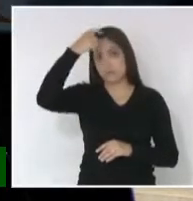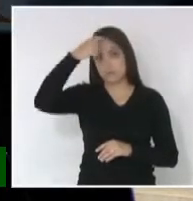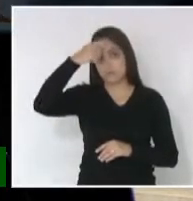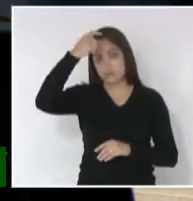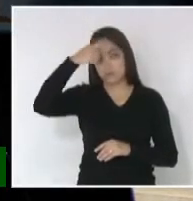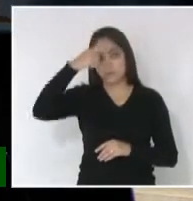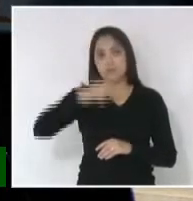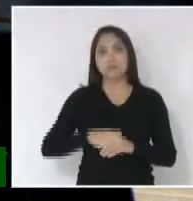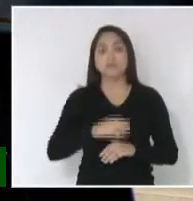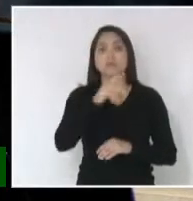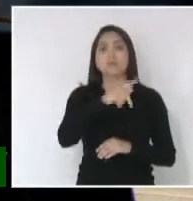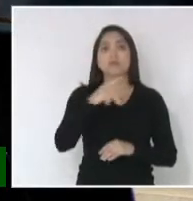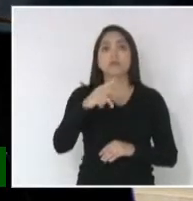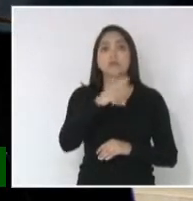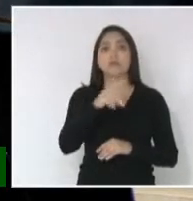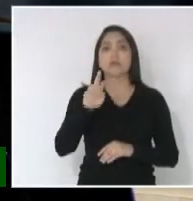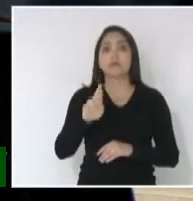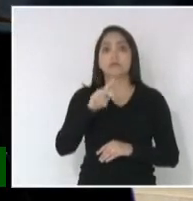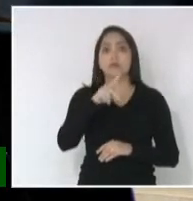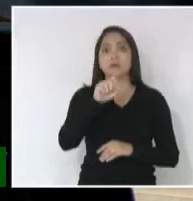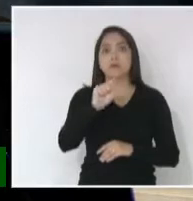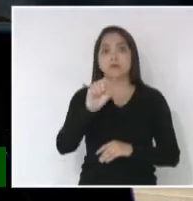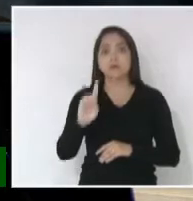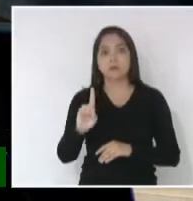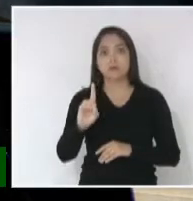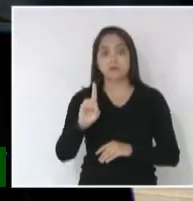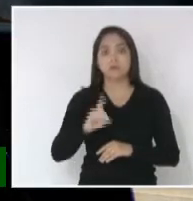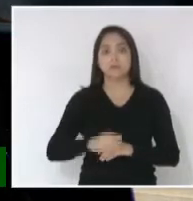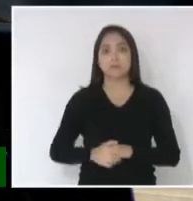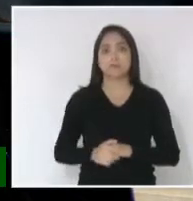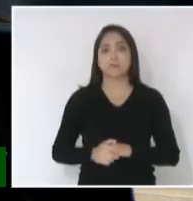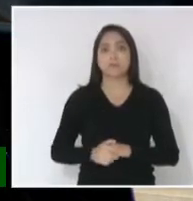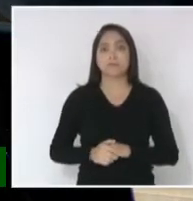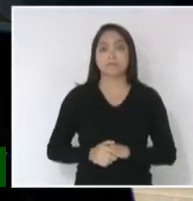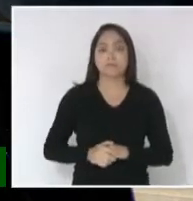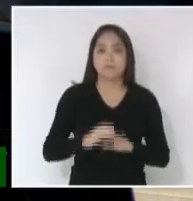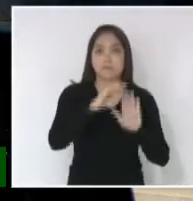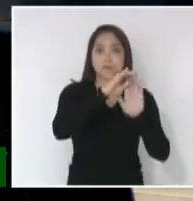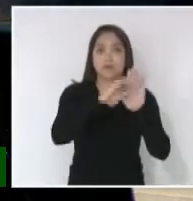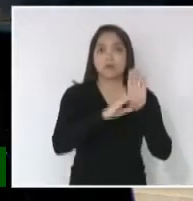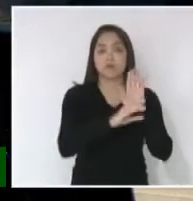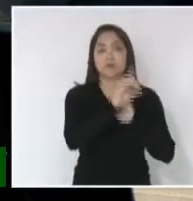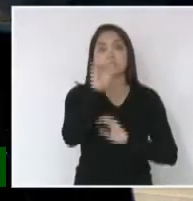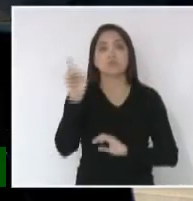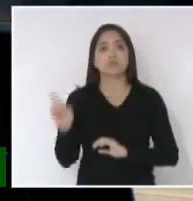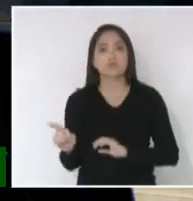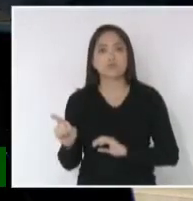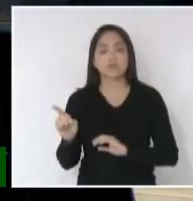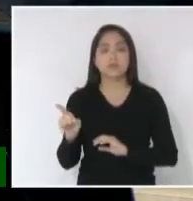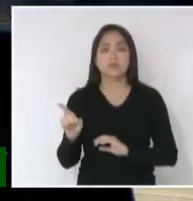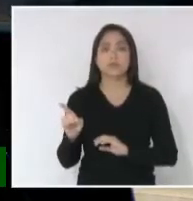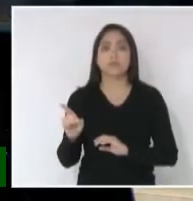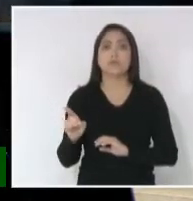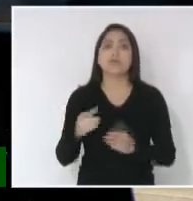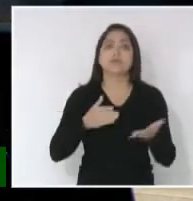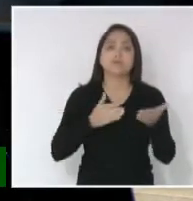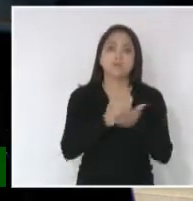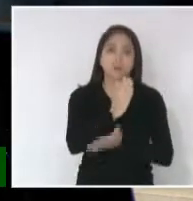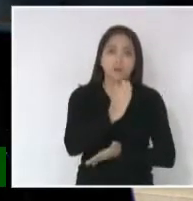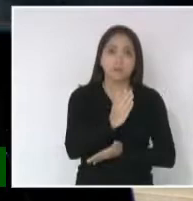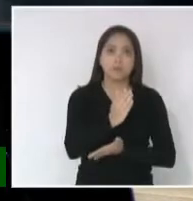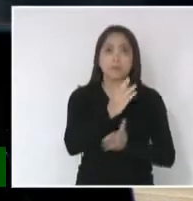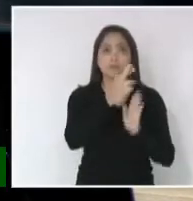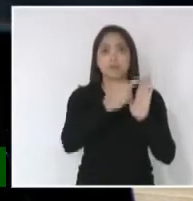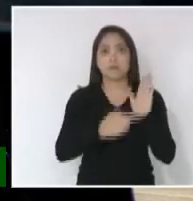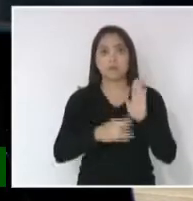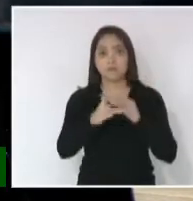Bloco Parlamentar PP-PR-PSB Podemos. Ordem do dia. Foi aprovada a redação